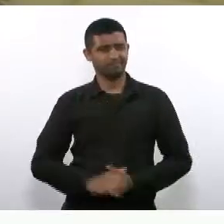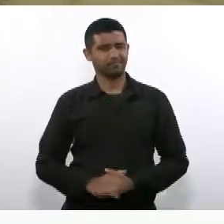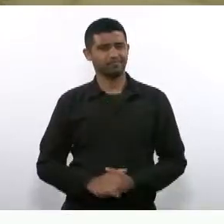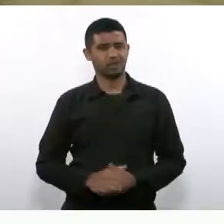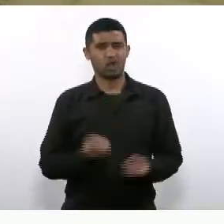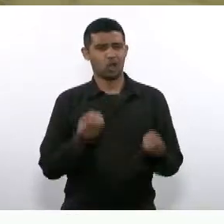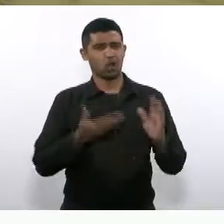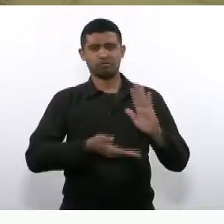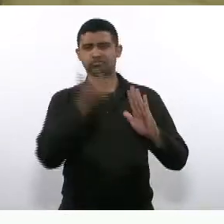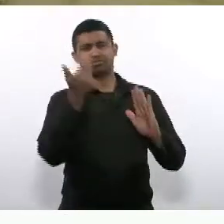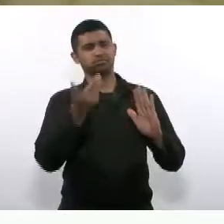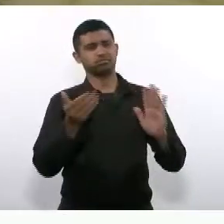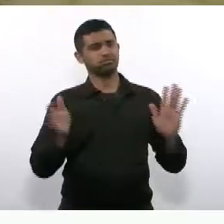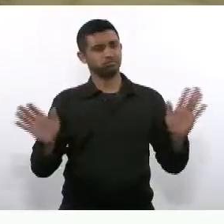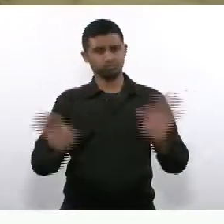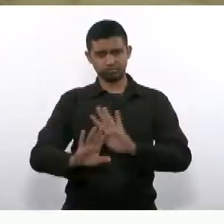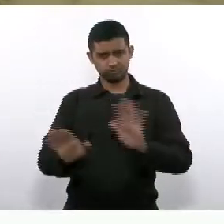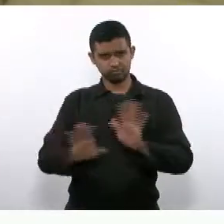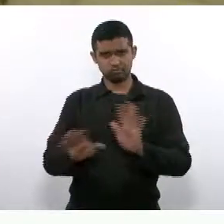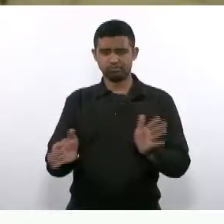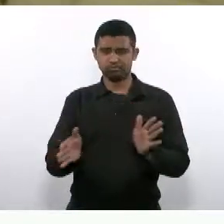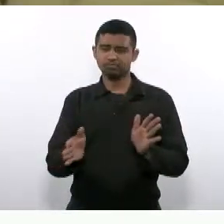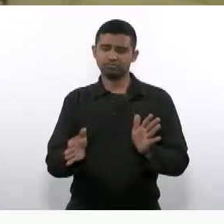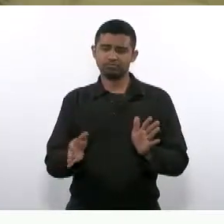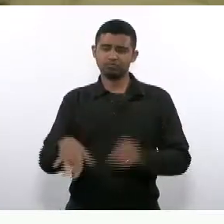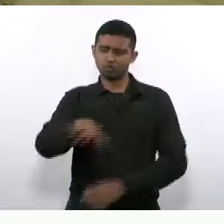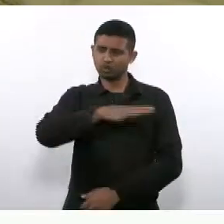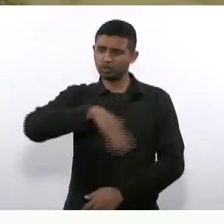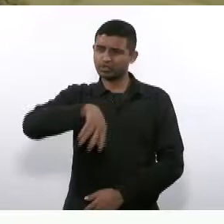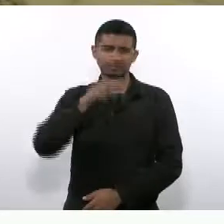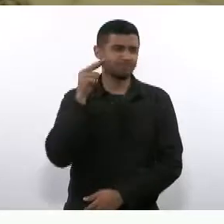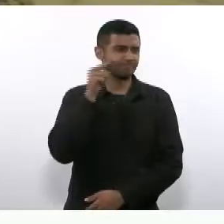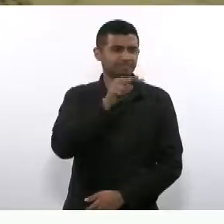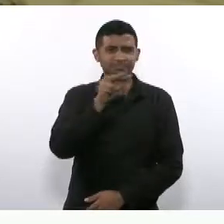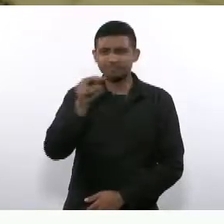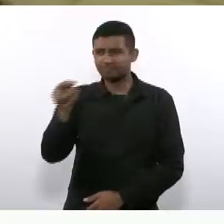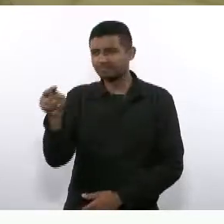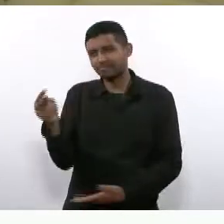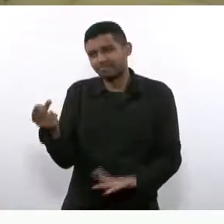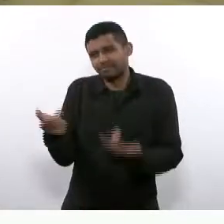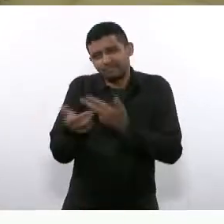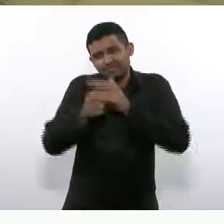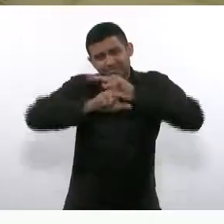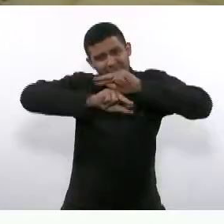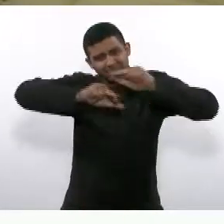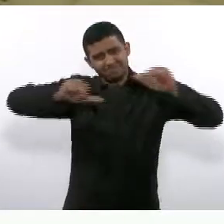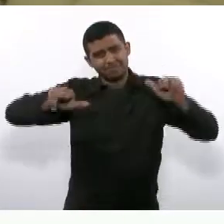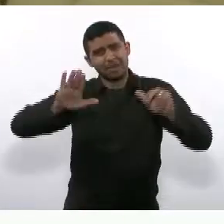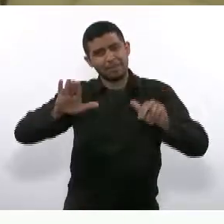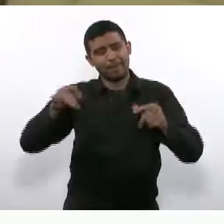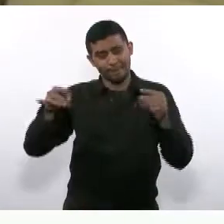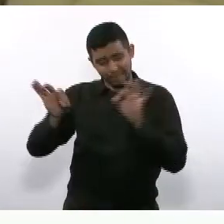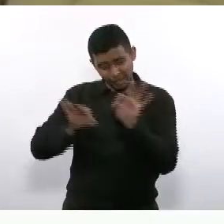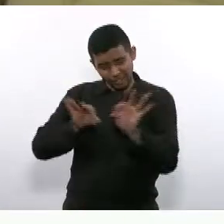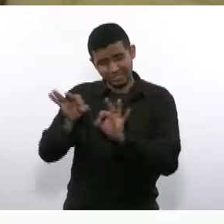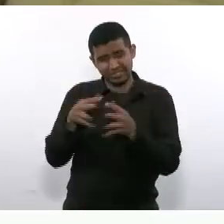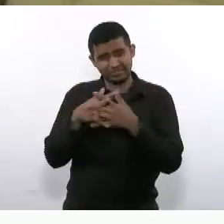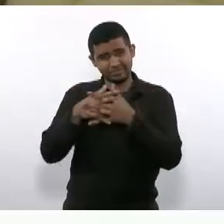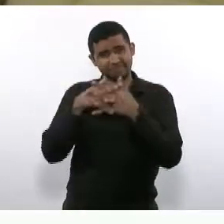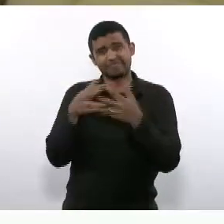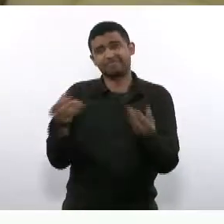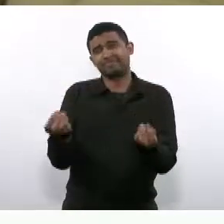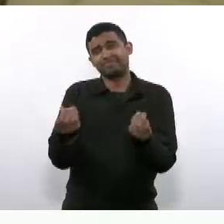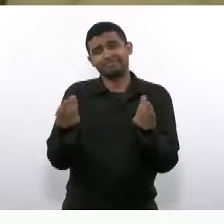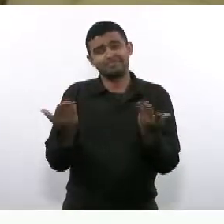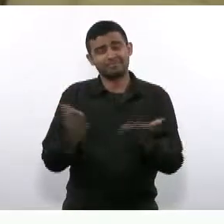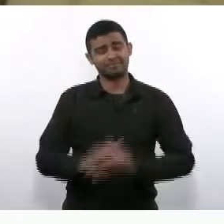proposição. Mesmo que não tivéssemos esse contexto, já seria, né, enfim, um processo complicado, mas ainda